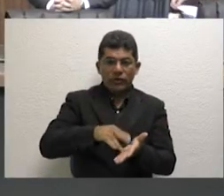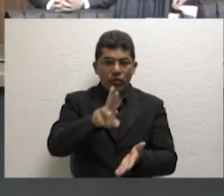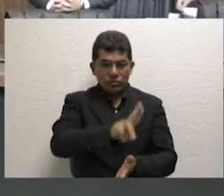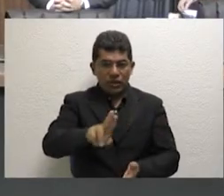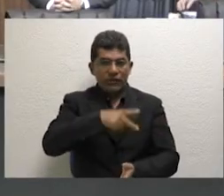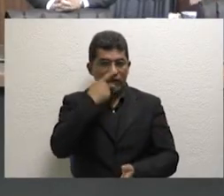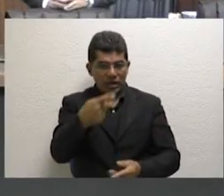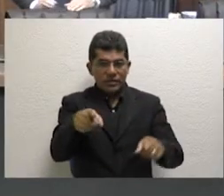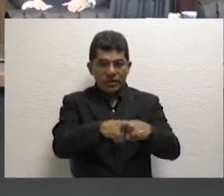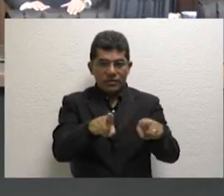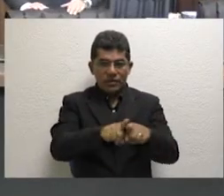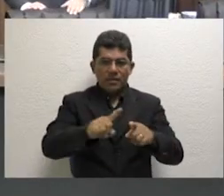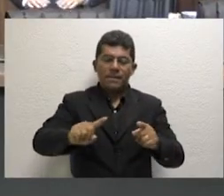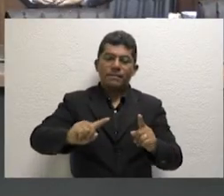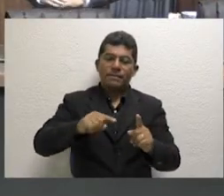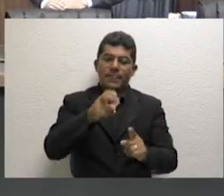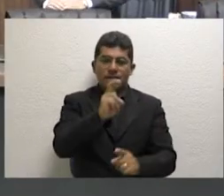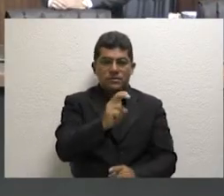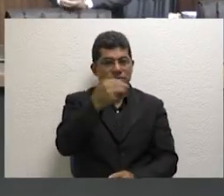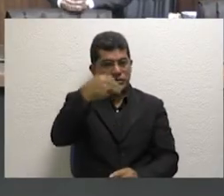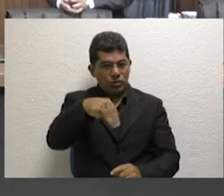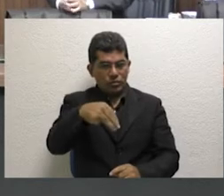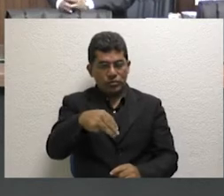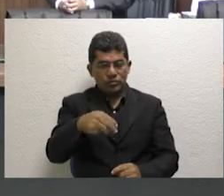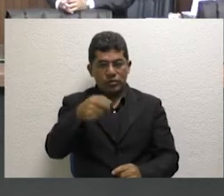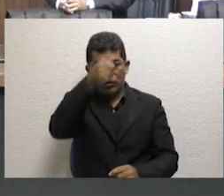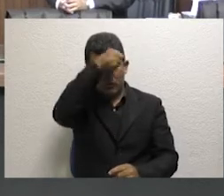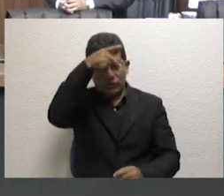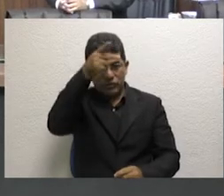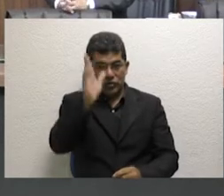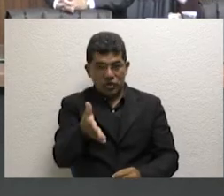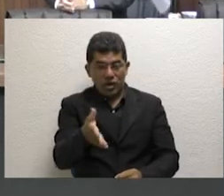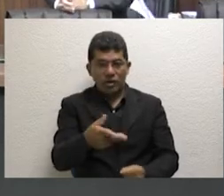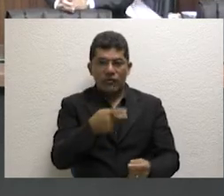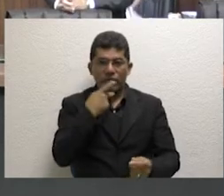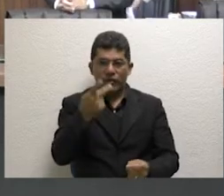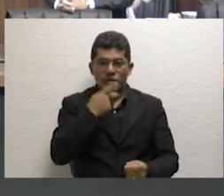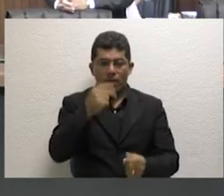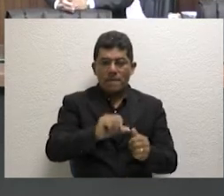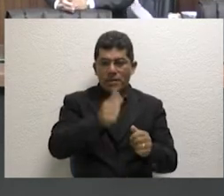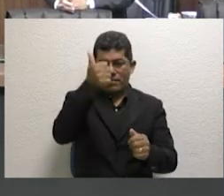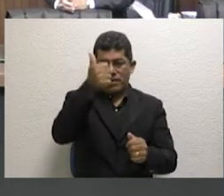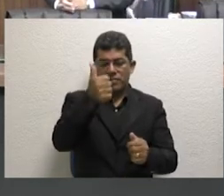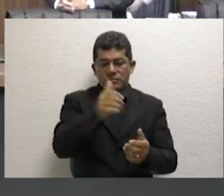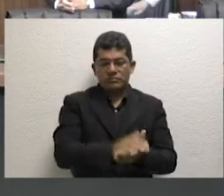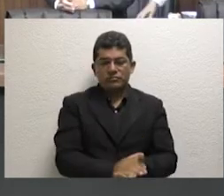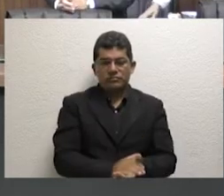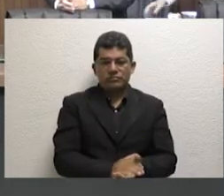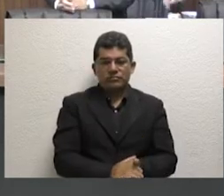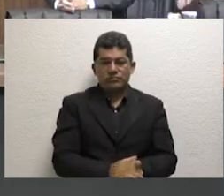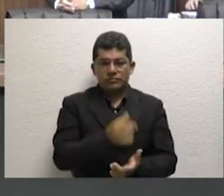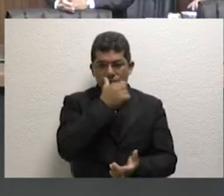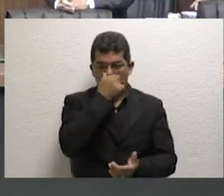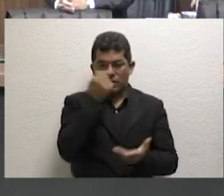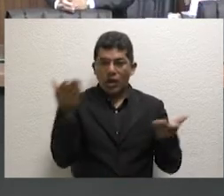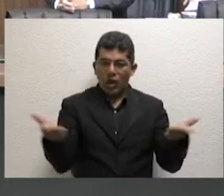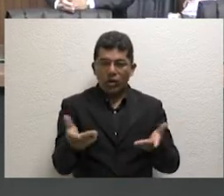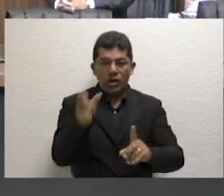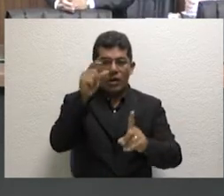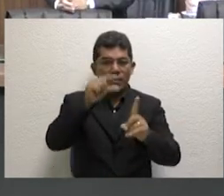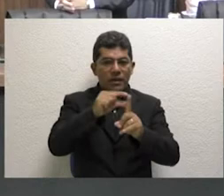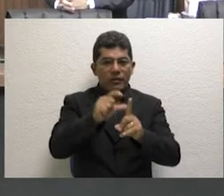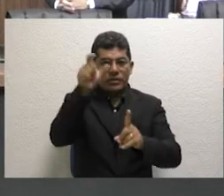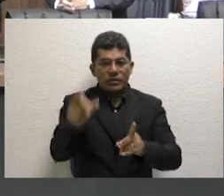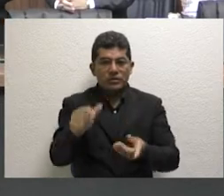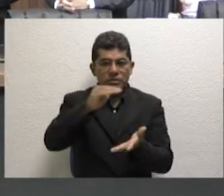palavra que você já conseguiu tempo de cinco minutos mas já visto que o prefeito já utilizou a primeira sessão de tempo então a palavra está concedida